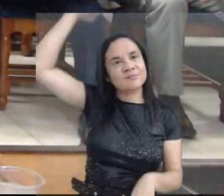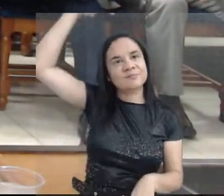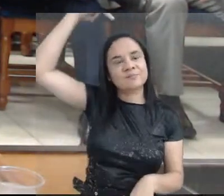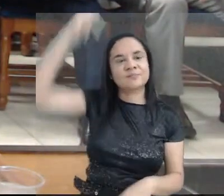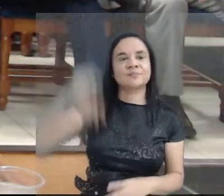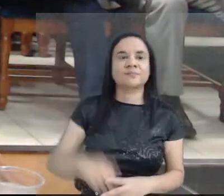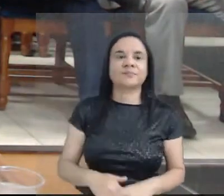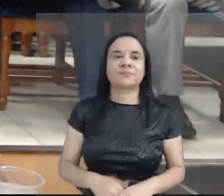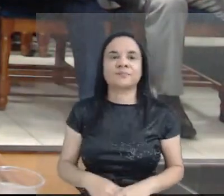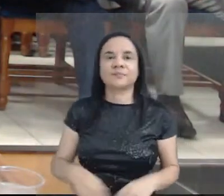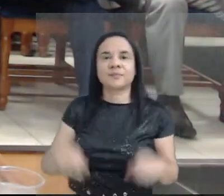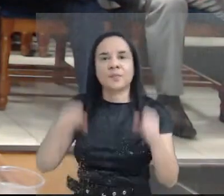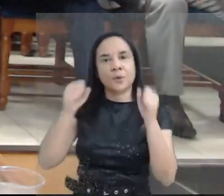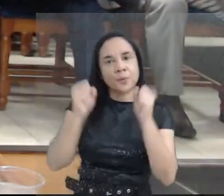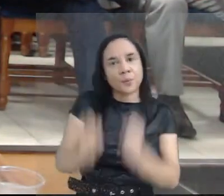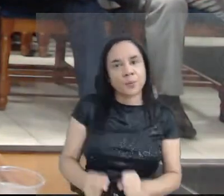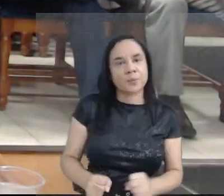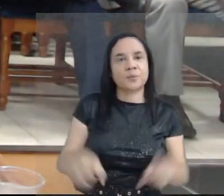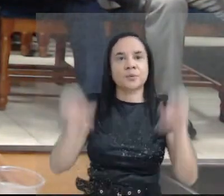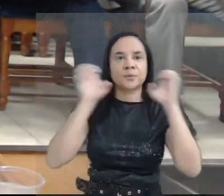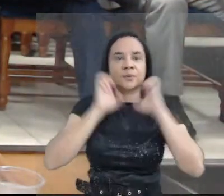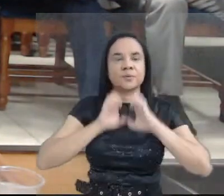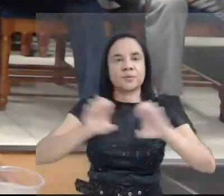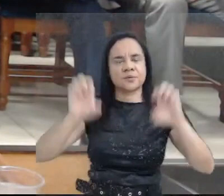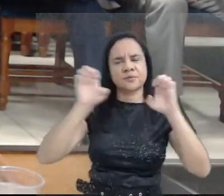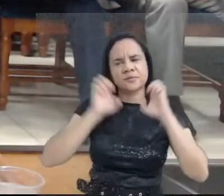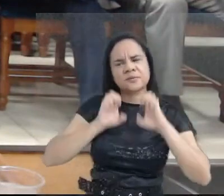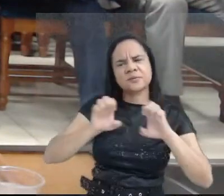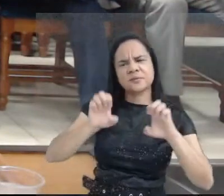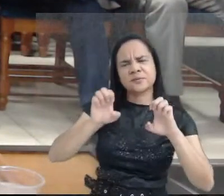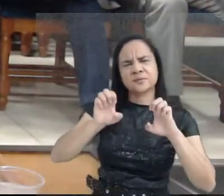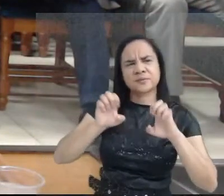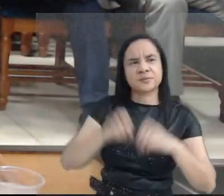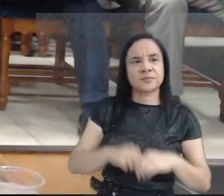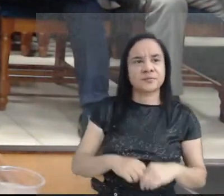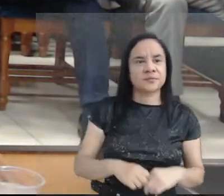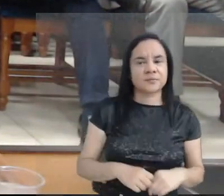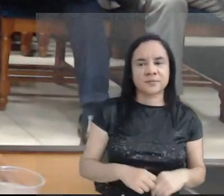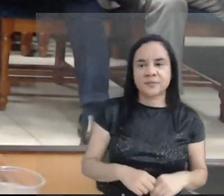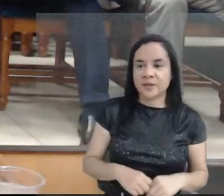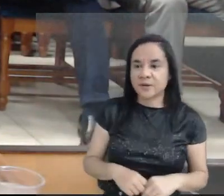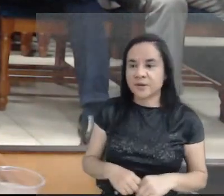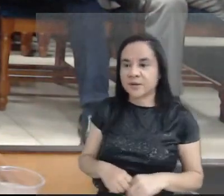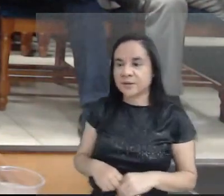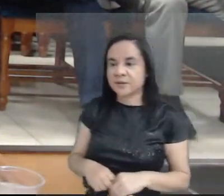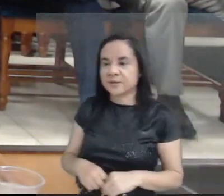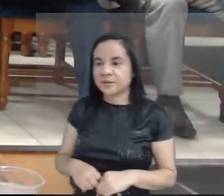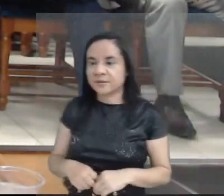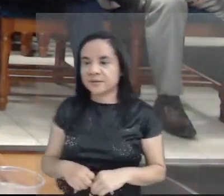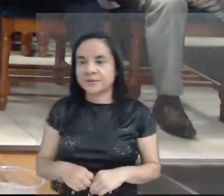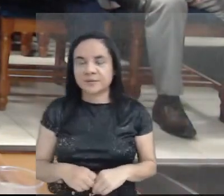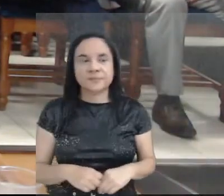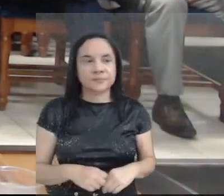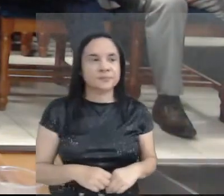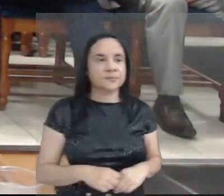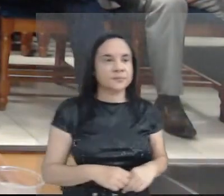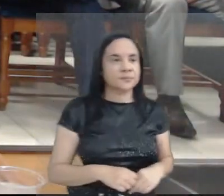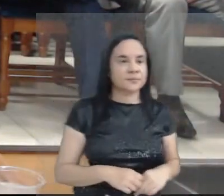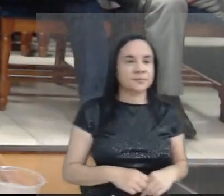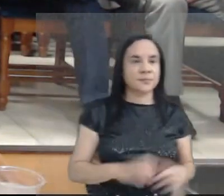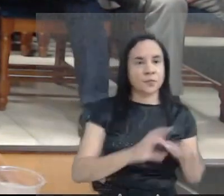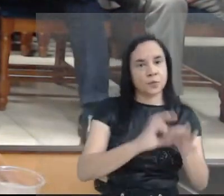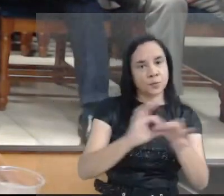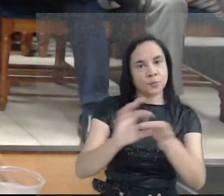e o poder do Evangelho é ratificado ali. Olha a gravidade. Dentro de um contexto teológico, é bem